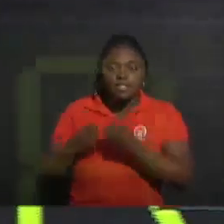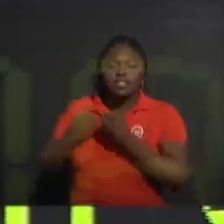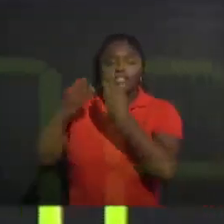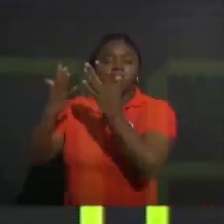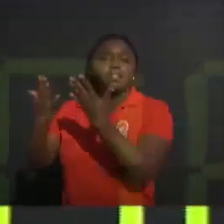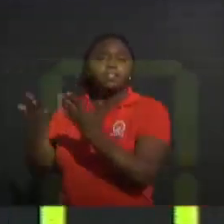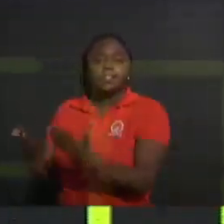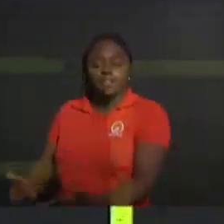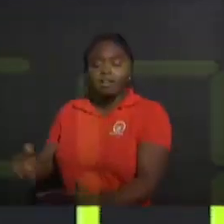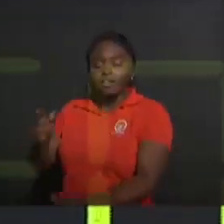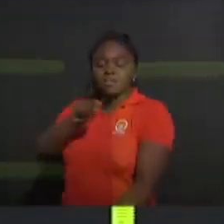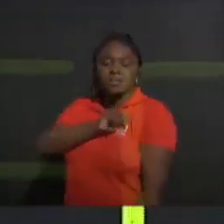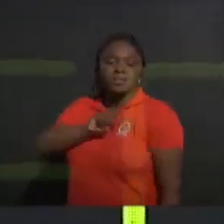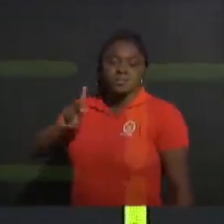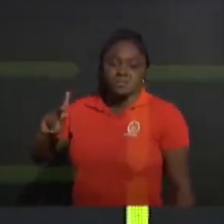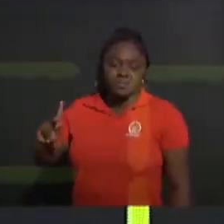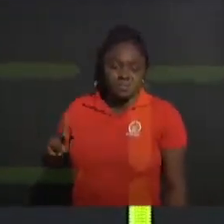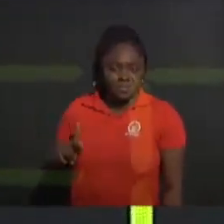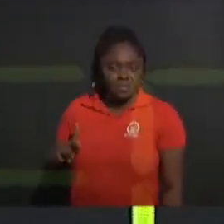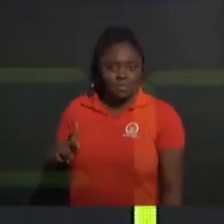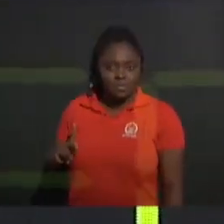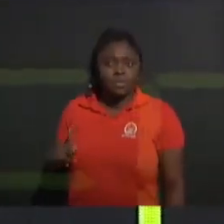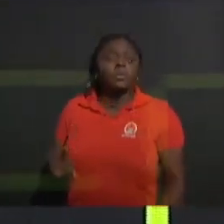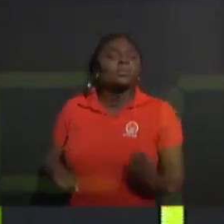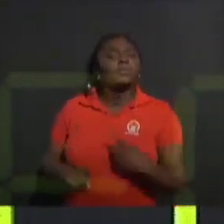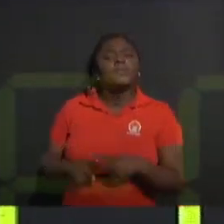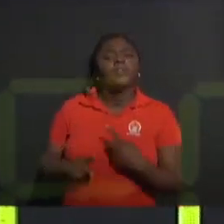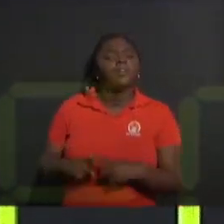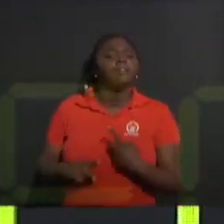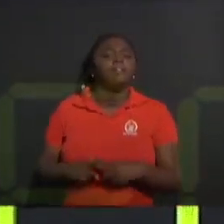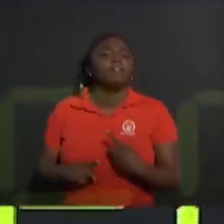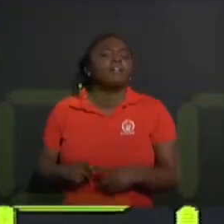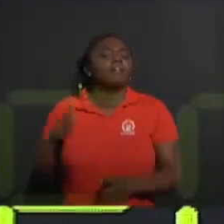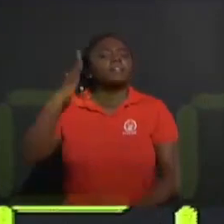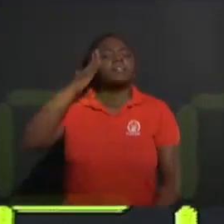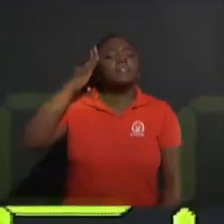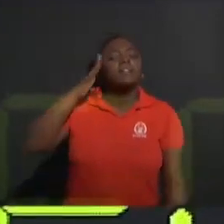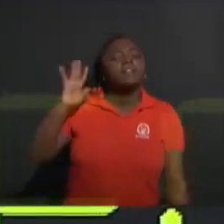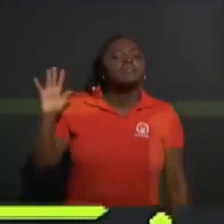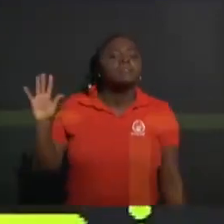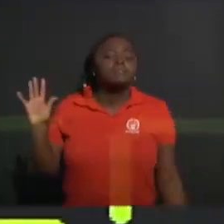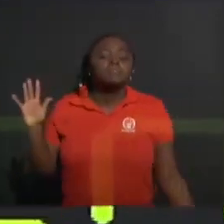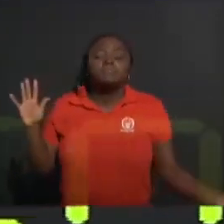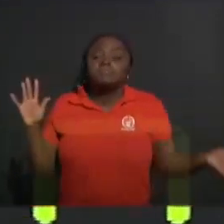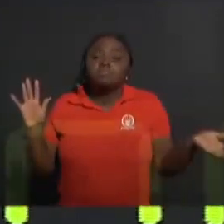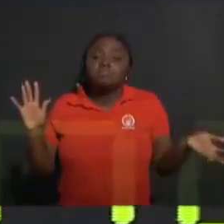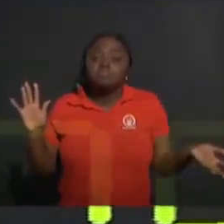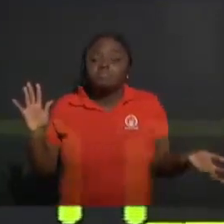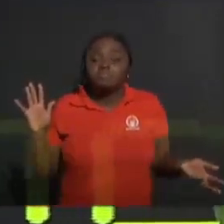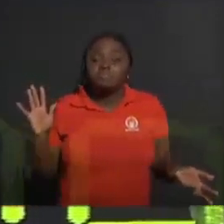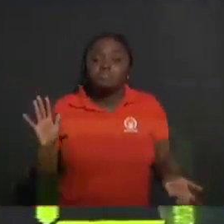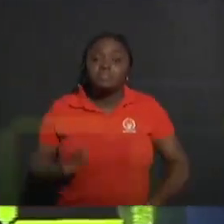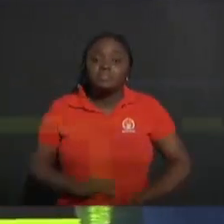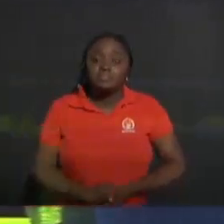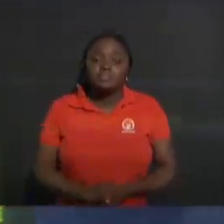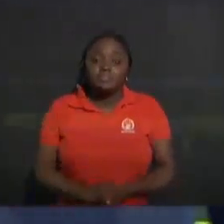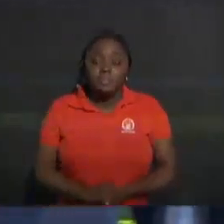dos apóstolos. Quem adivinha por que eles faziam isso? Hã?